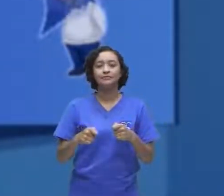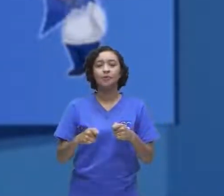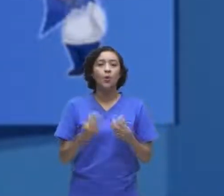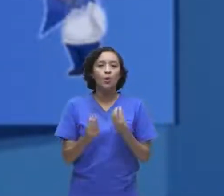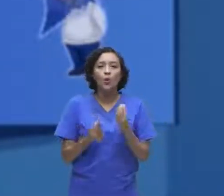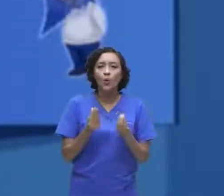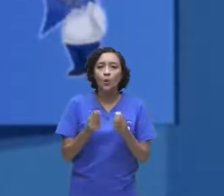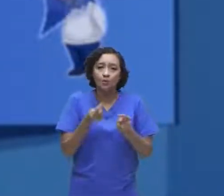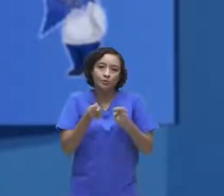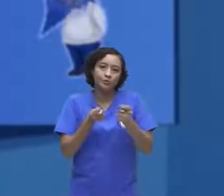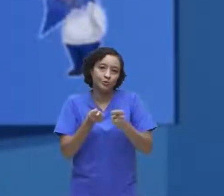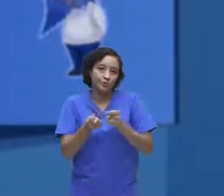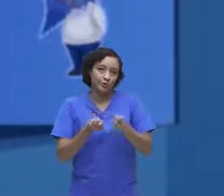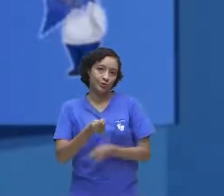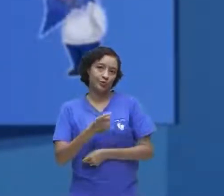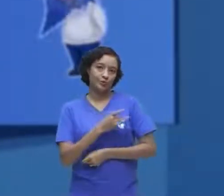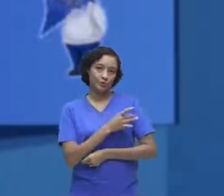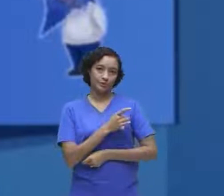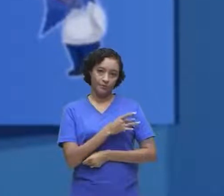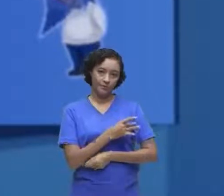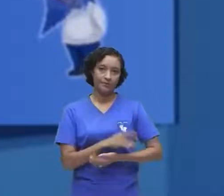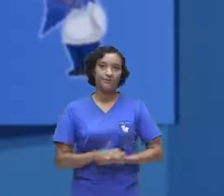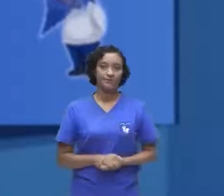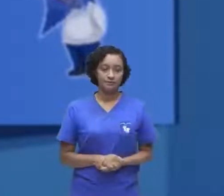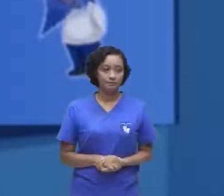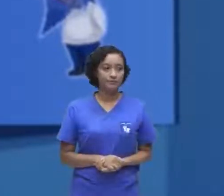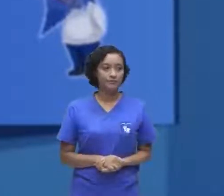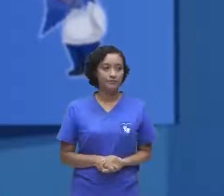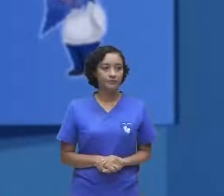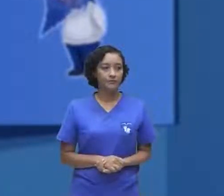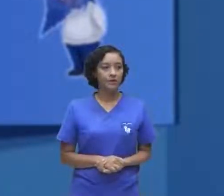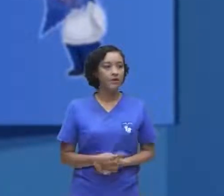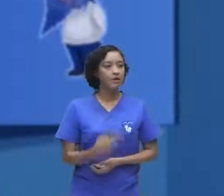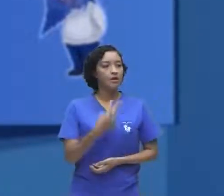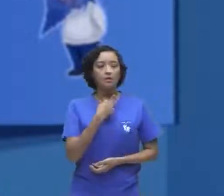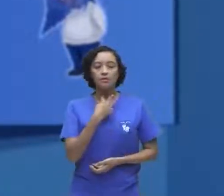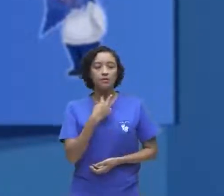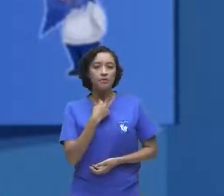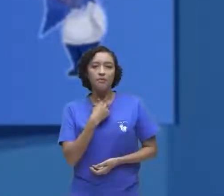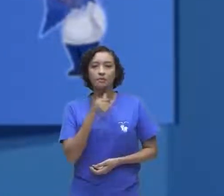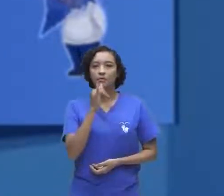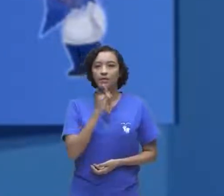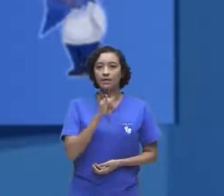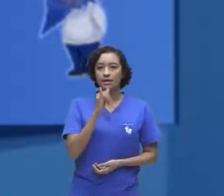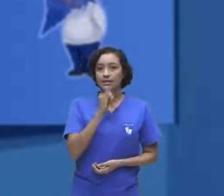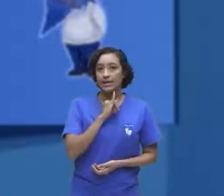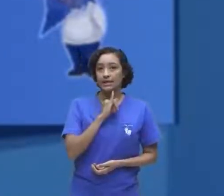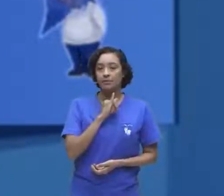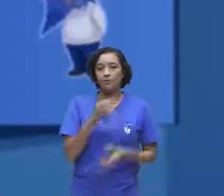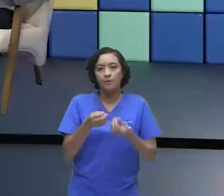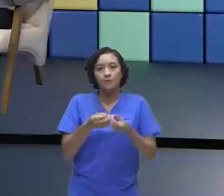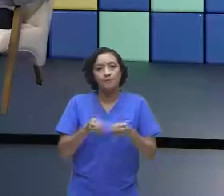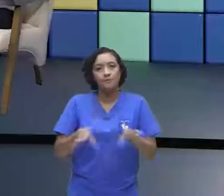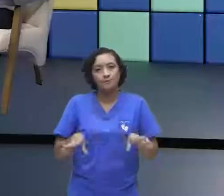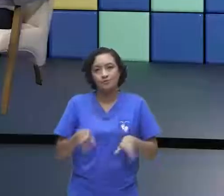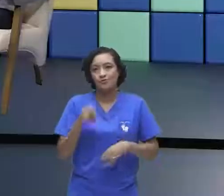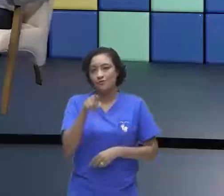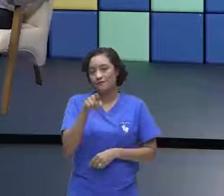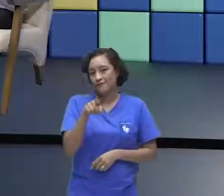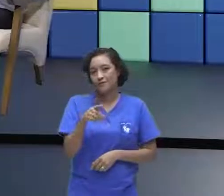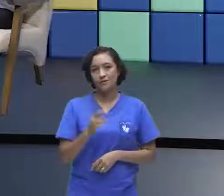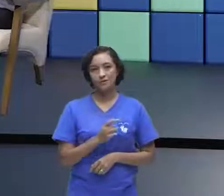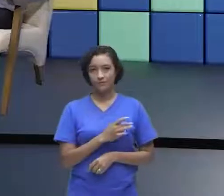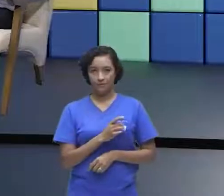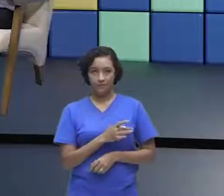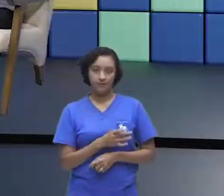não possa ser algo que possa vir a, vamos dizer assim, afetar, né? Um comportamento que você precisa ter ali no momento. Sim. E